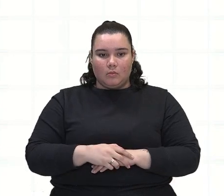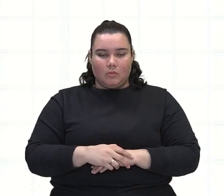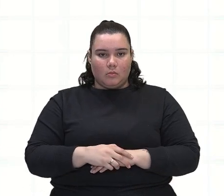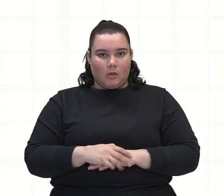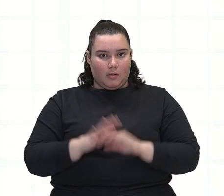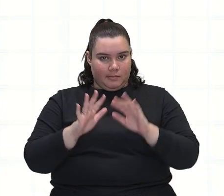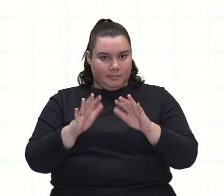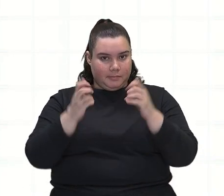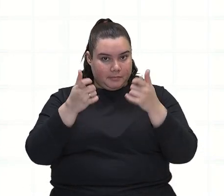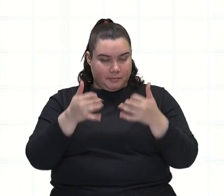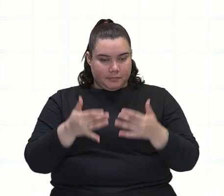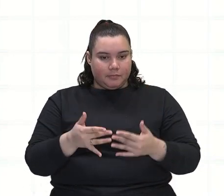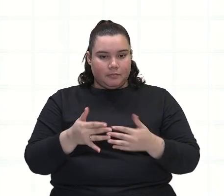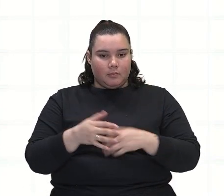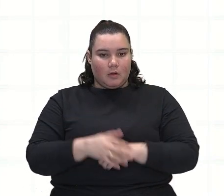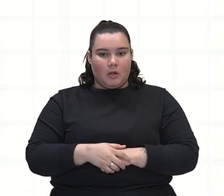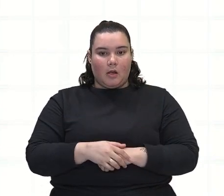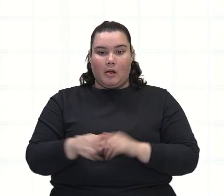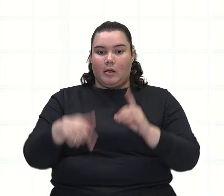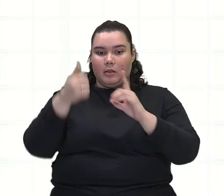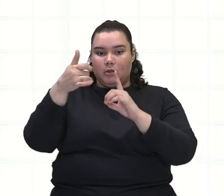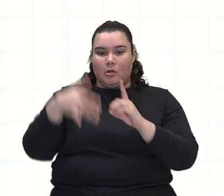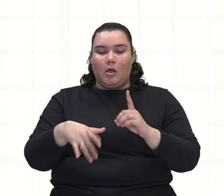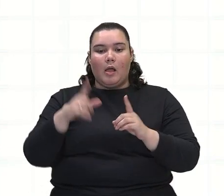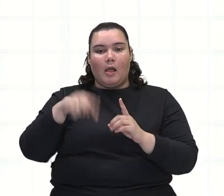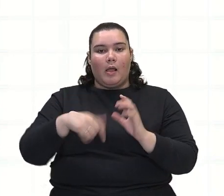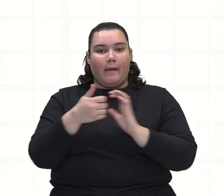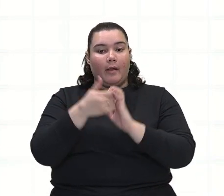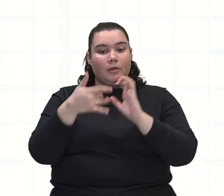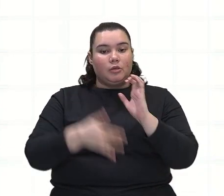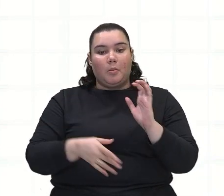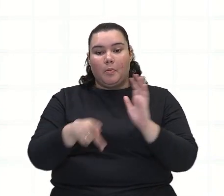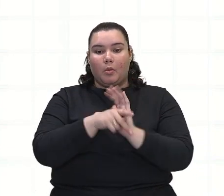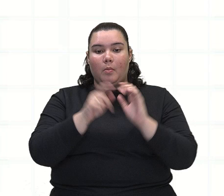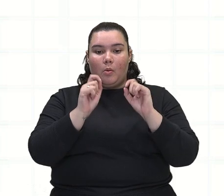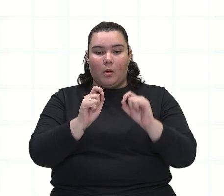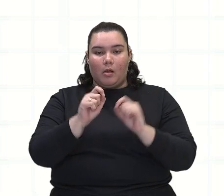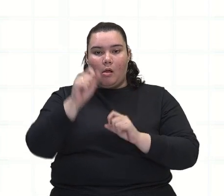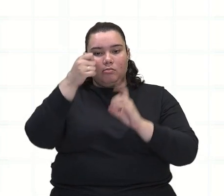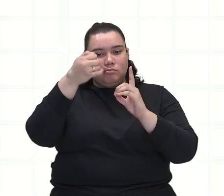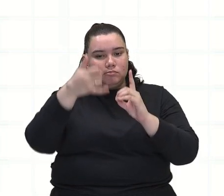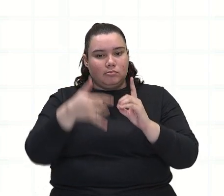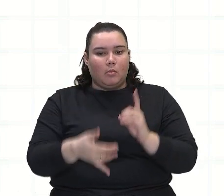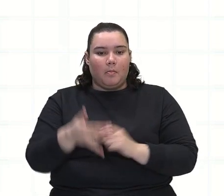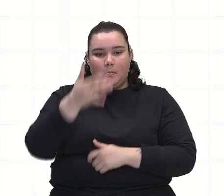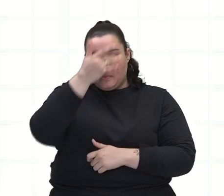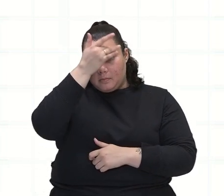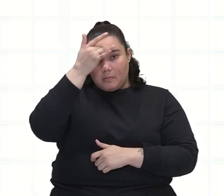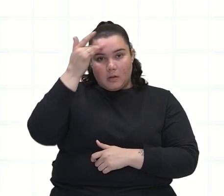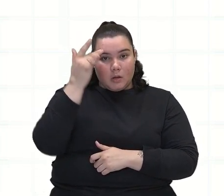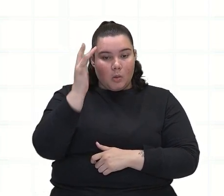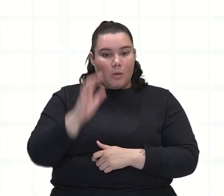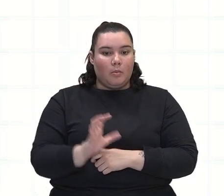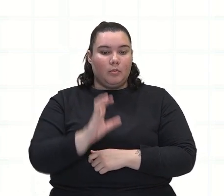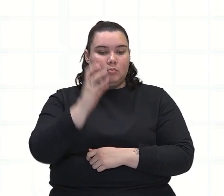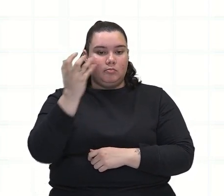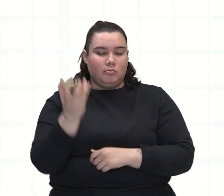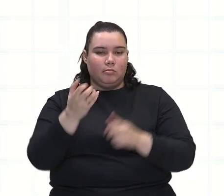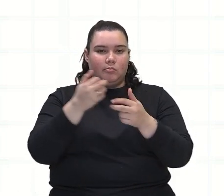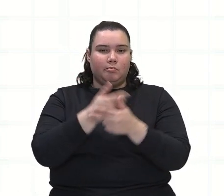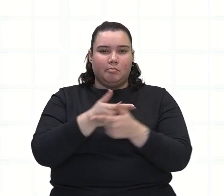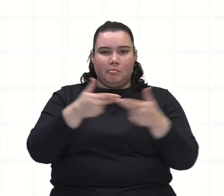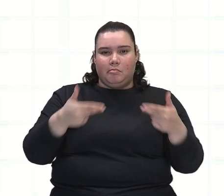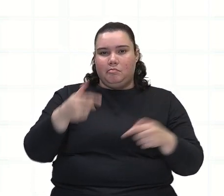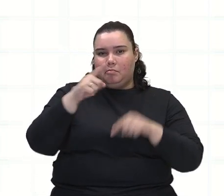mais a respeito da descrição. É caracterizada pelo relato, explicação, descrição de pessoas, de fato, de objeto,